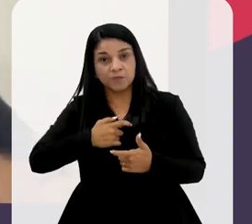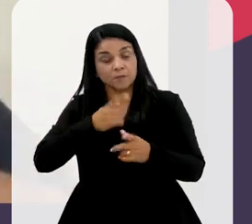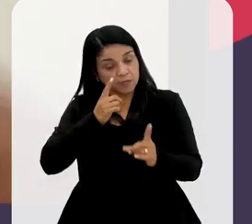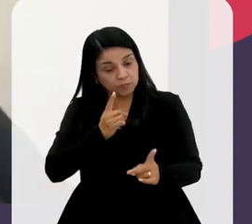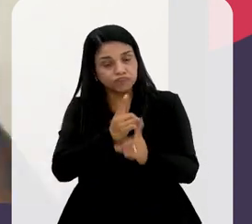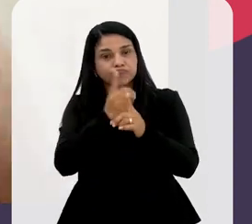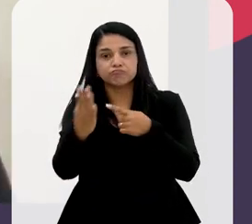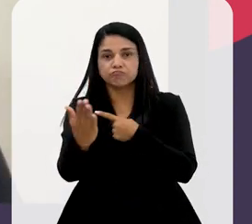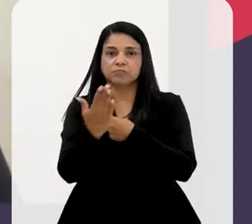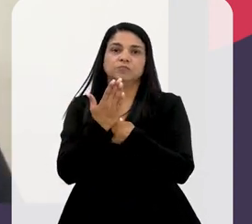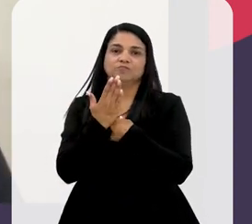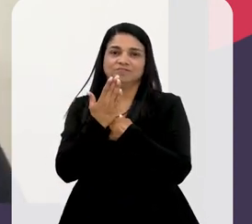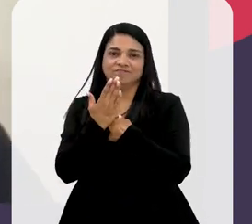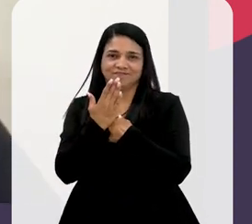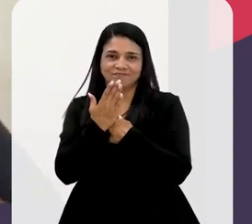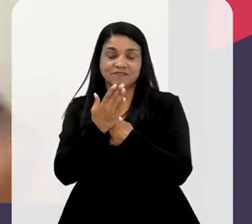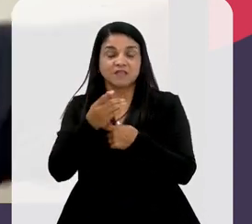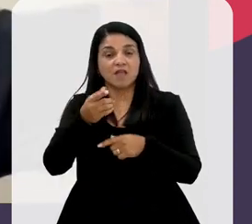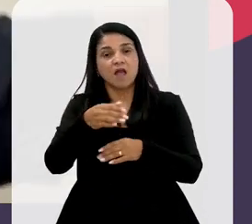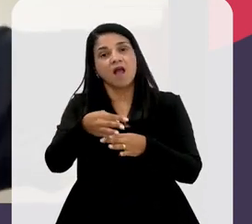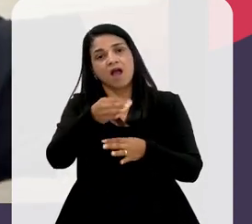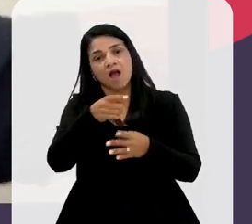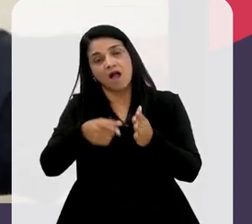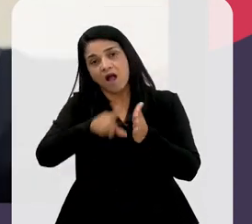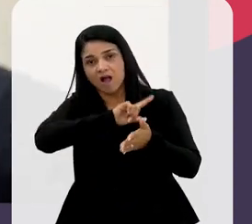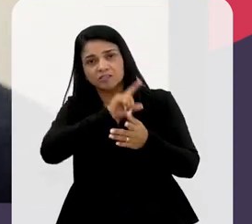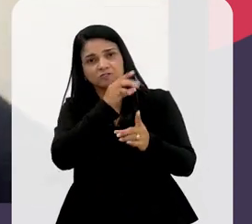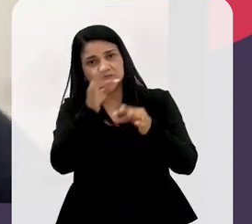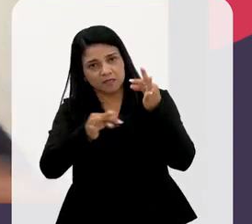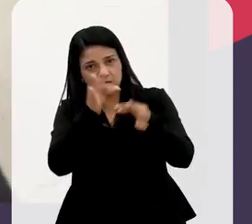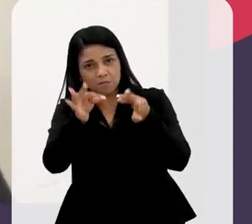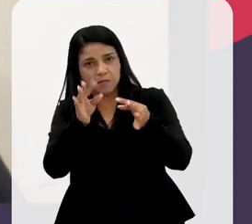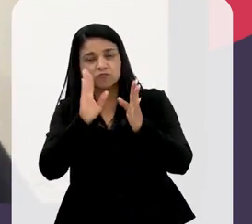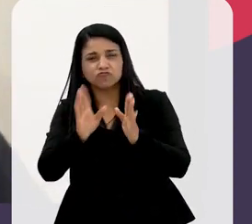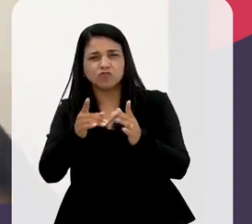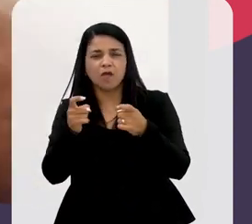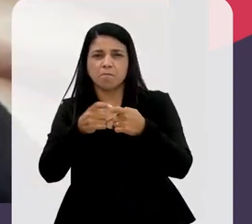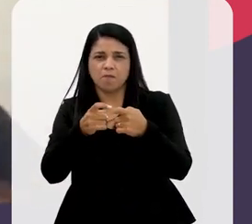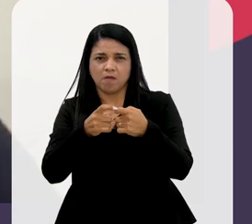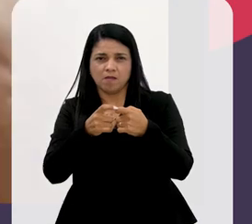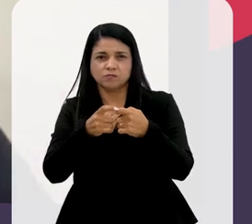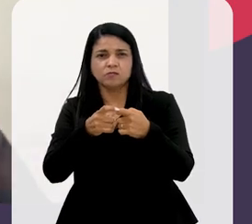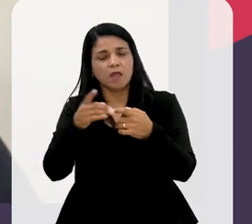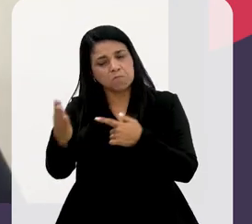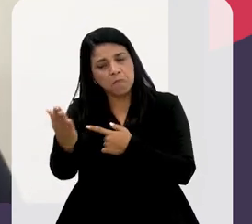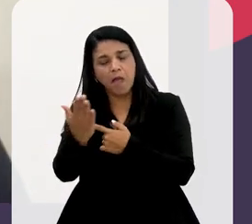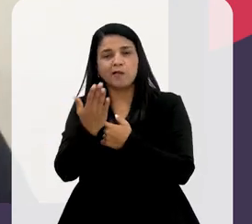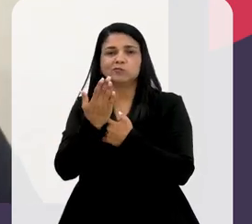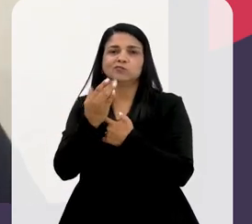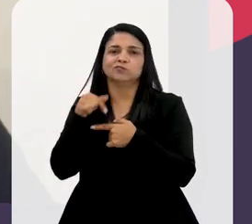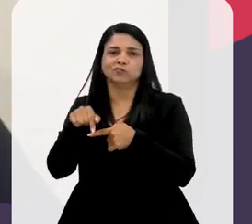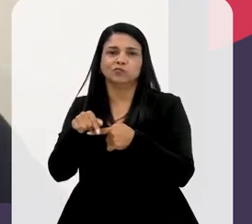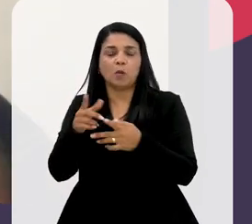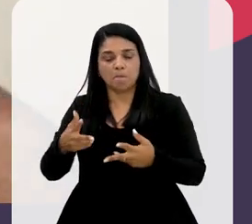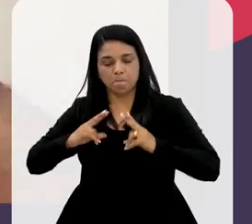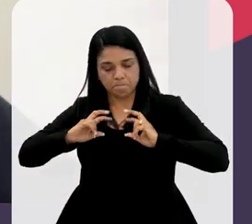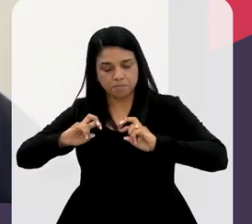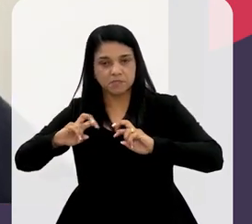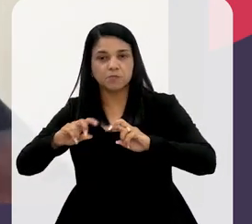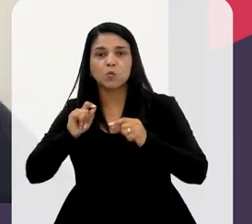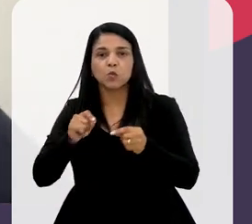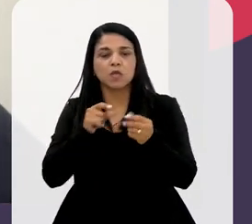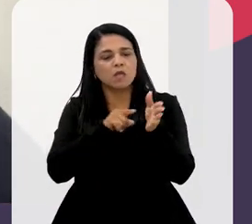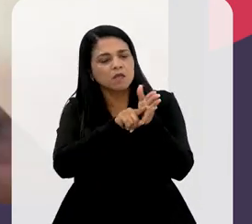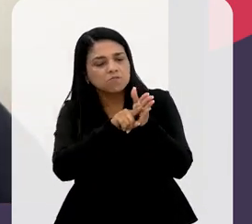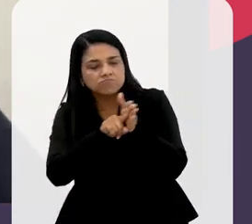para eles me ajudarem, inclusive, a identificar. Eu tenho alguns médicos que já me tratavam antes, eu vou neles para eles poderem me ajudar a